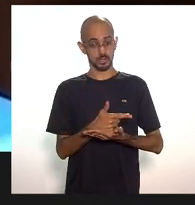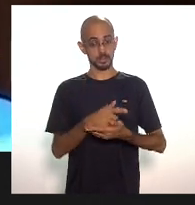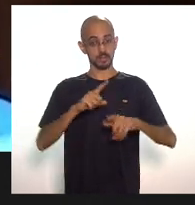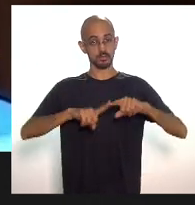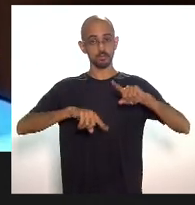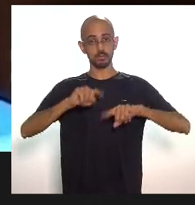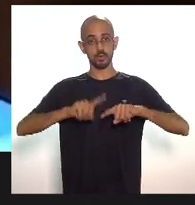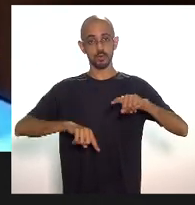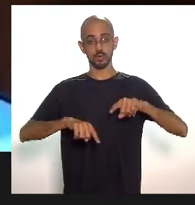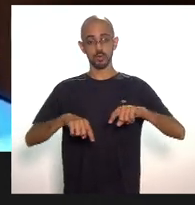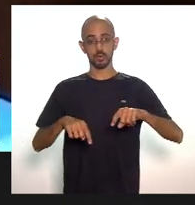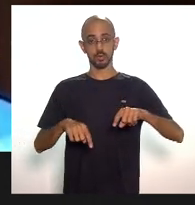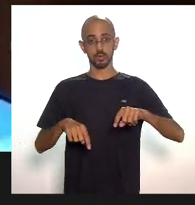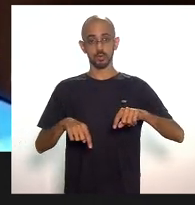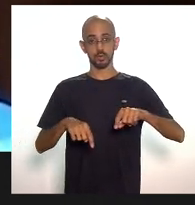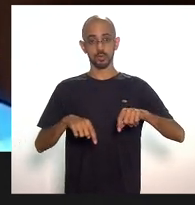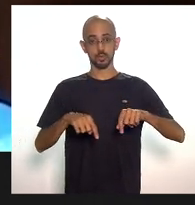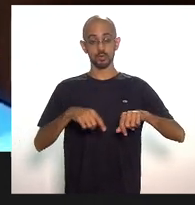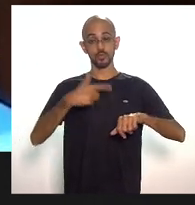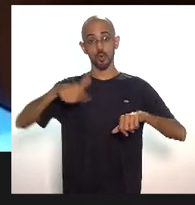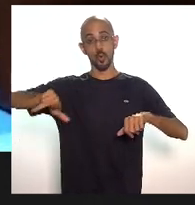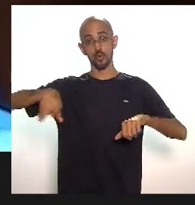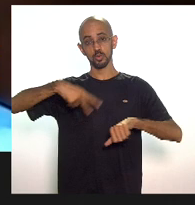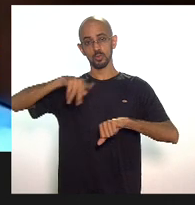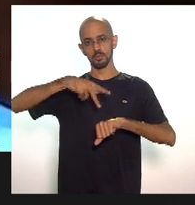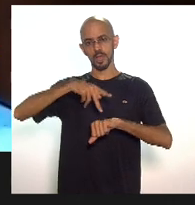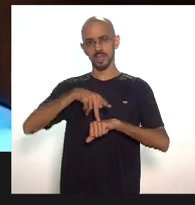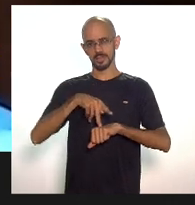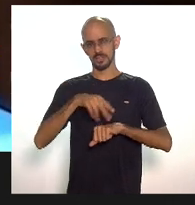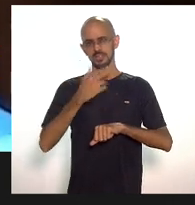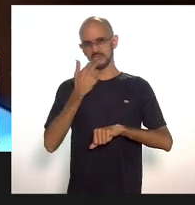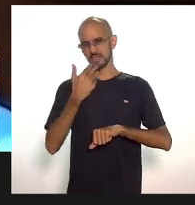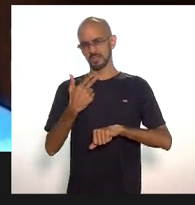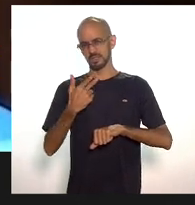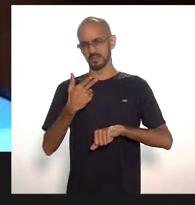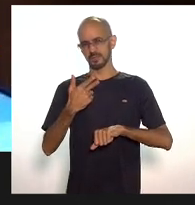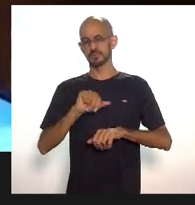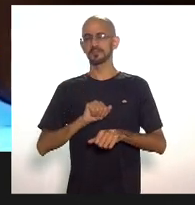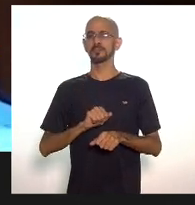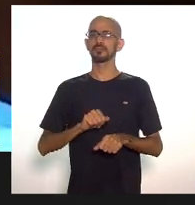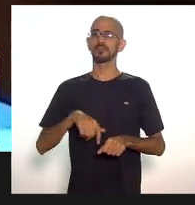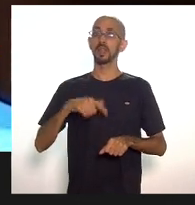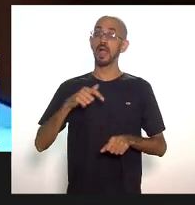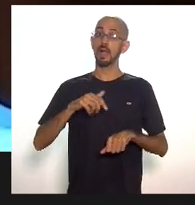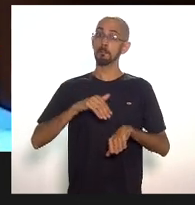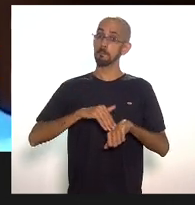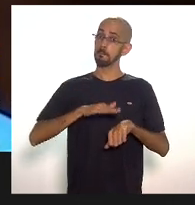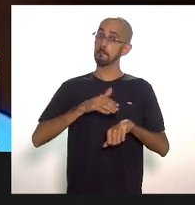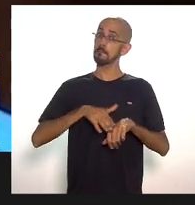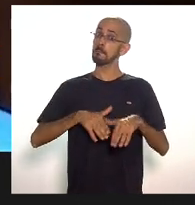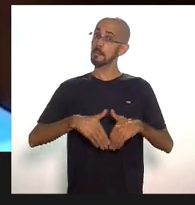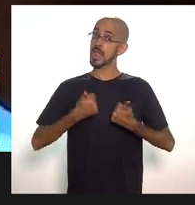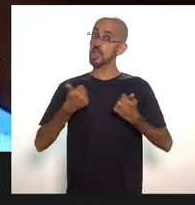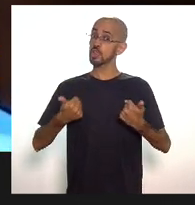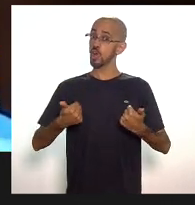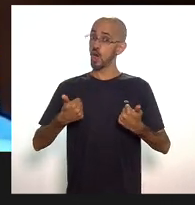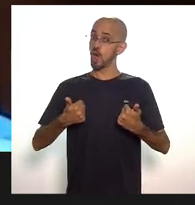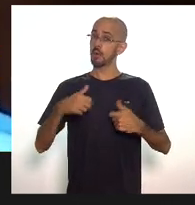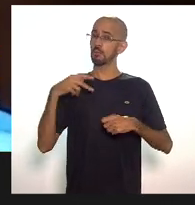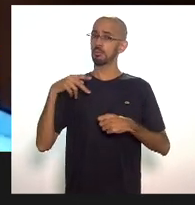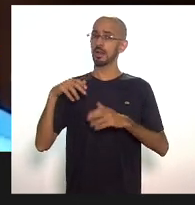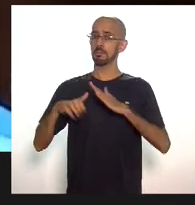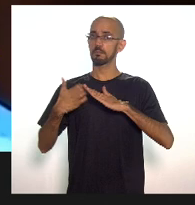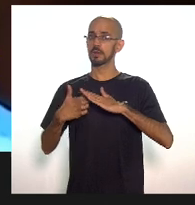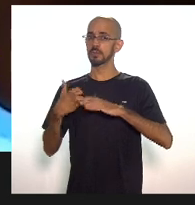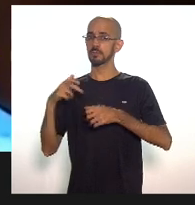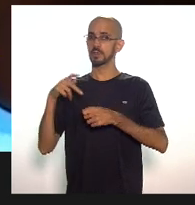bens à indústria naval estrangeira estava sendo mais vantajosa para a Petrobras do ponto de vista